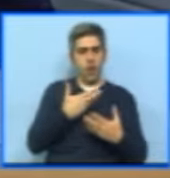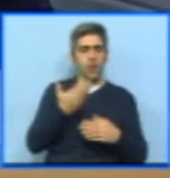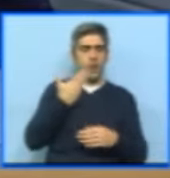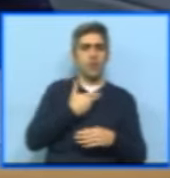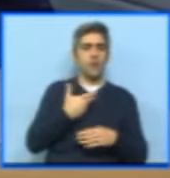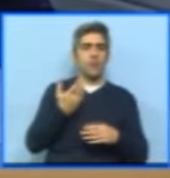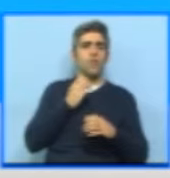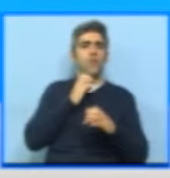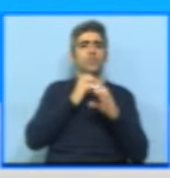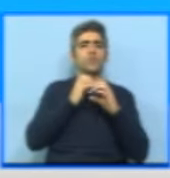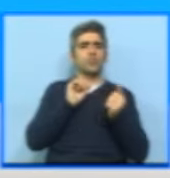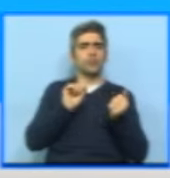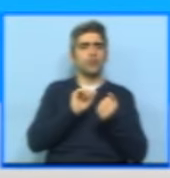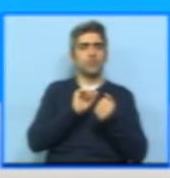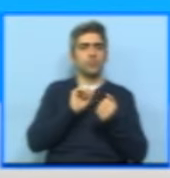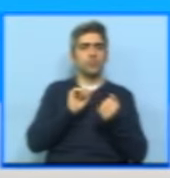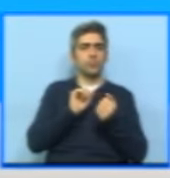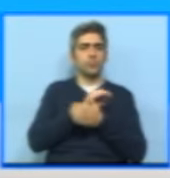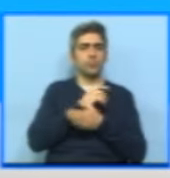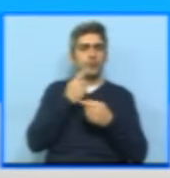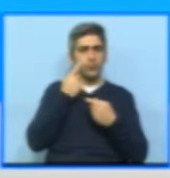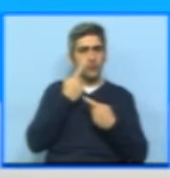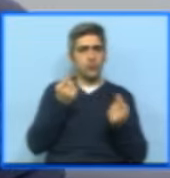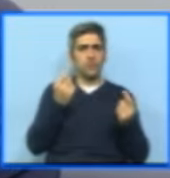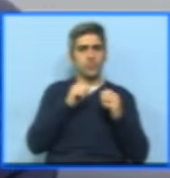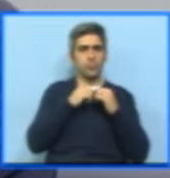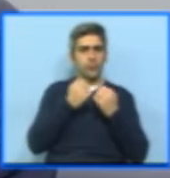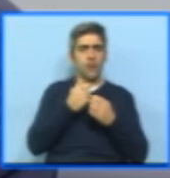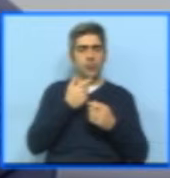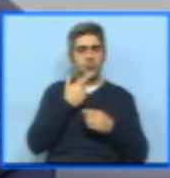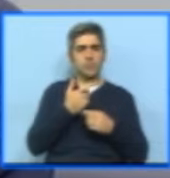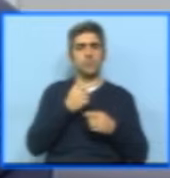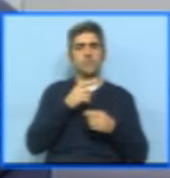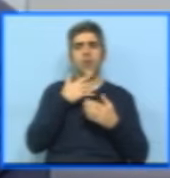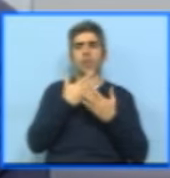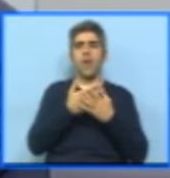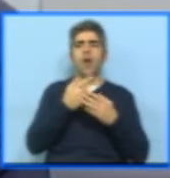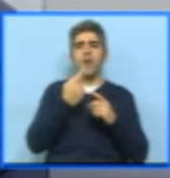Porque a comunicação social, que é tão acusada de dar desgraças, mas ela